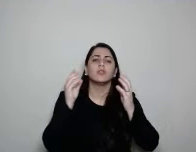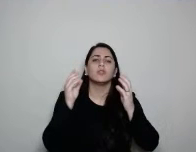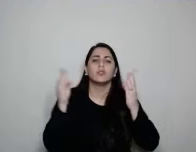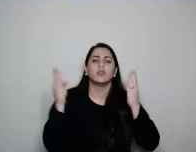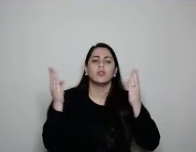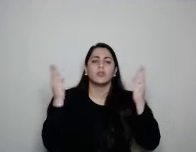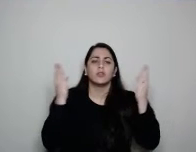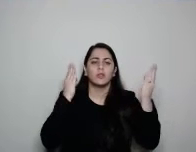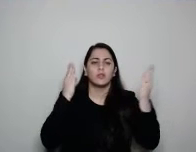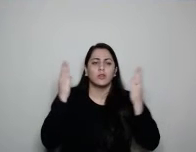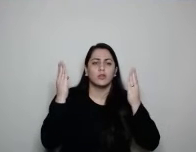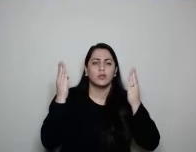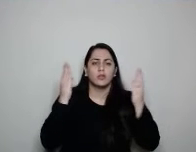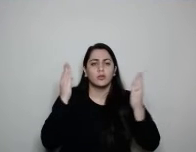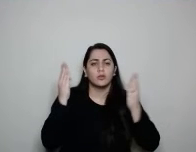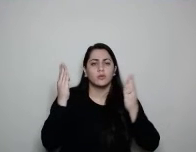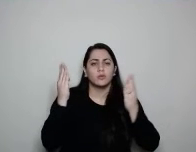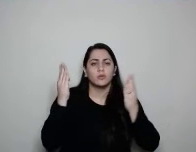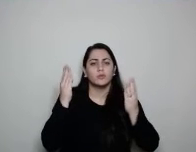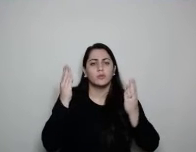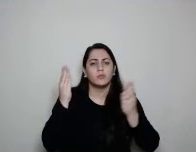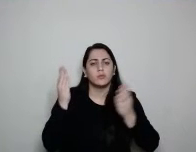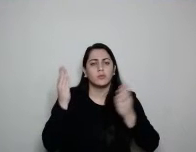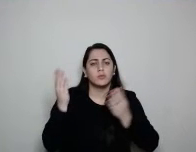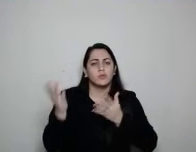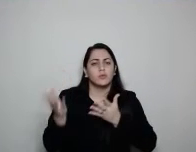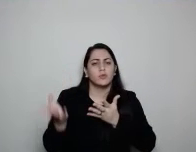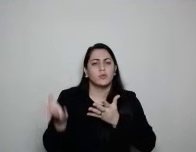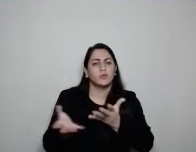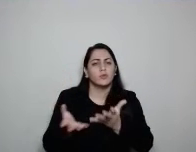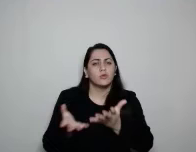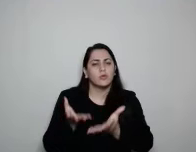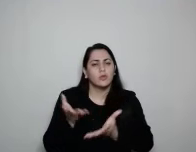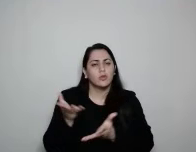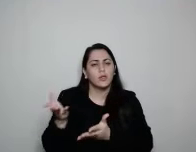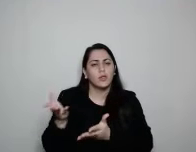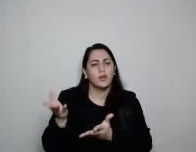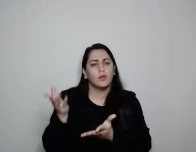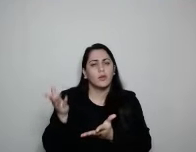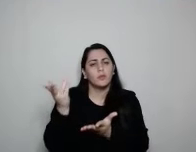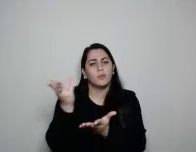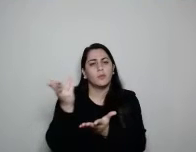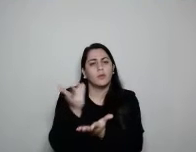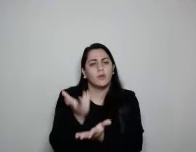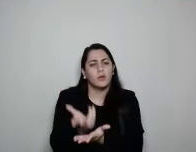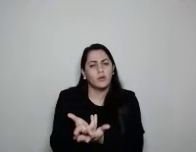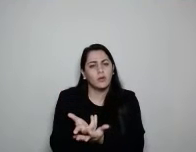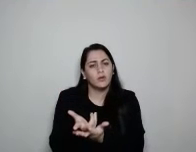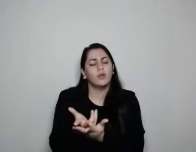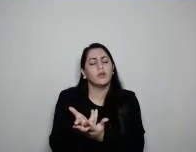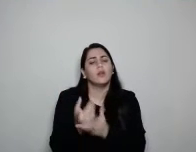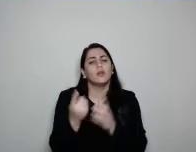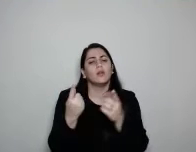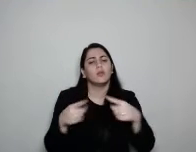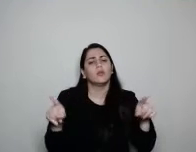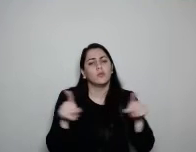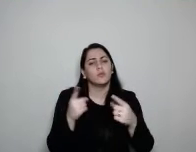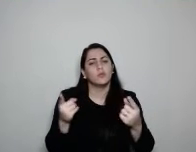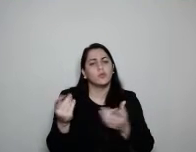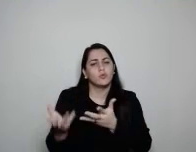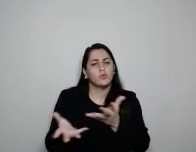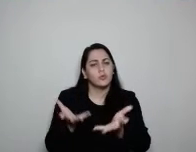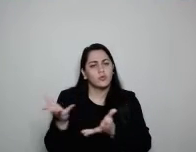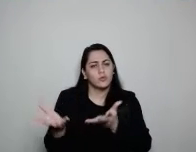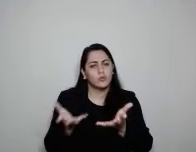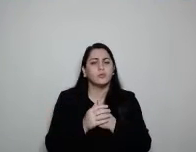musicoterapia, não me parece, a segunda Câmara já entendeu que não está comprovada a sua eficiência, a